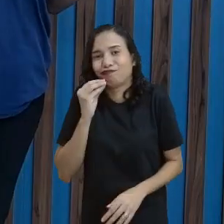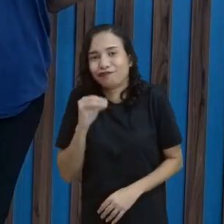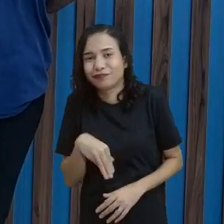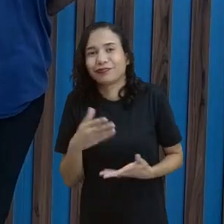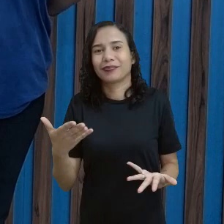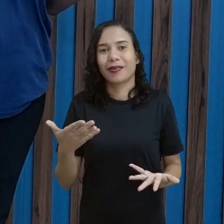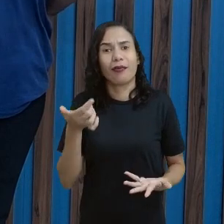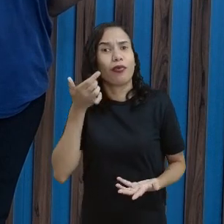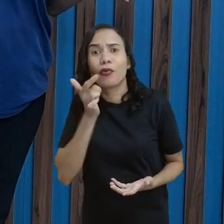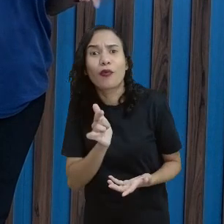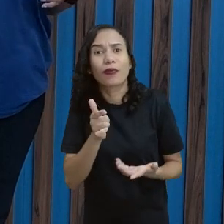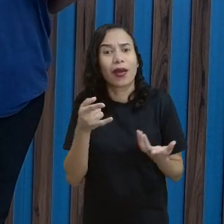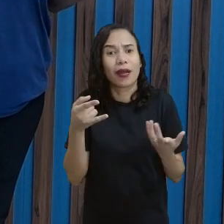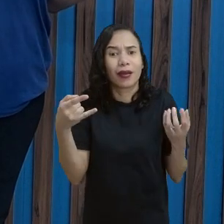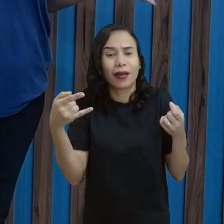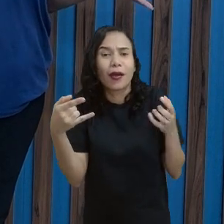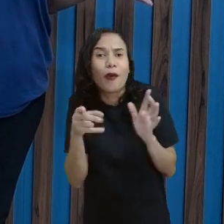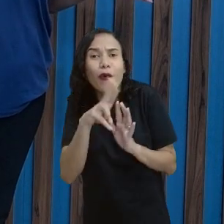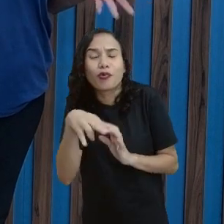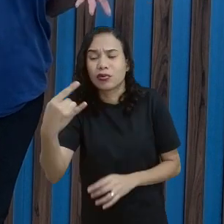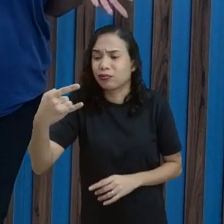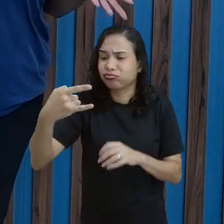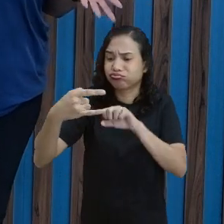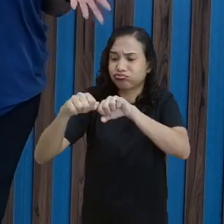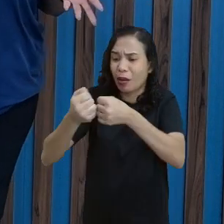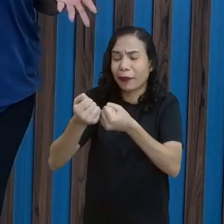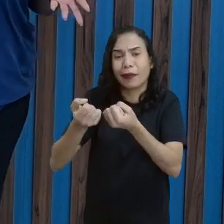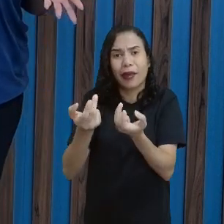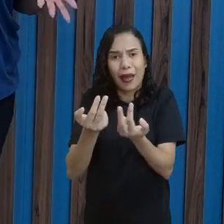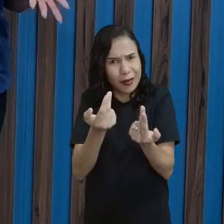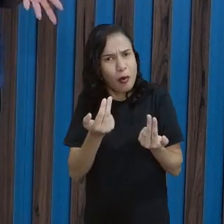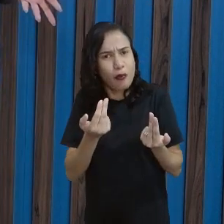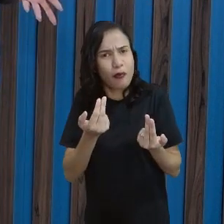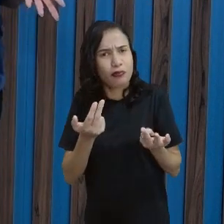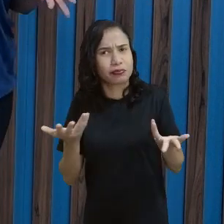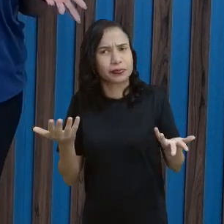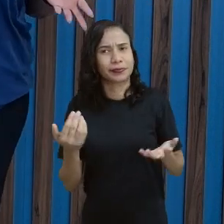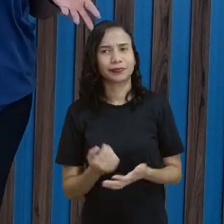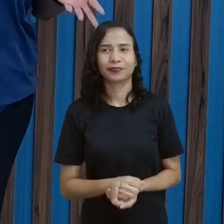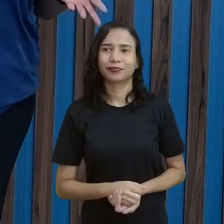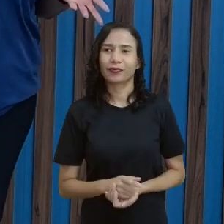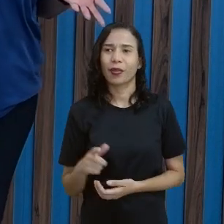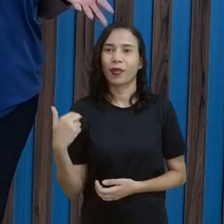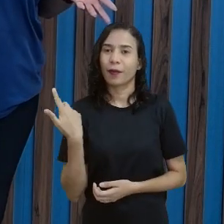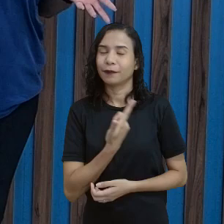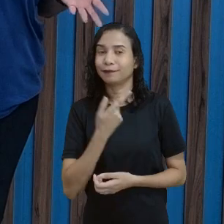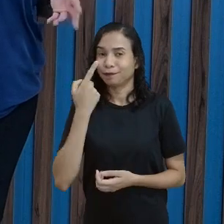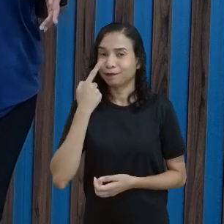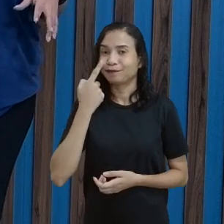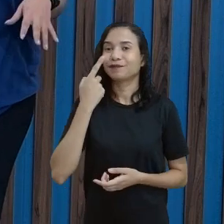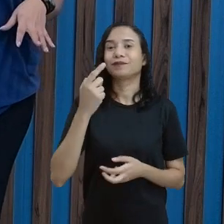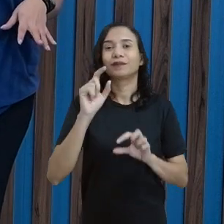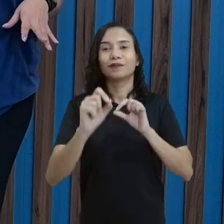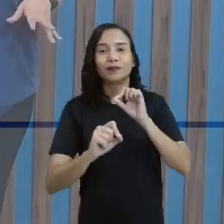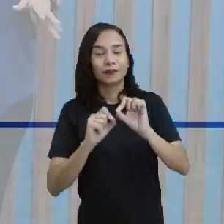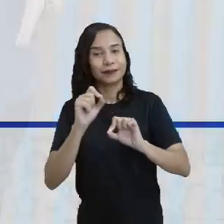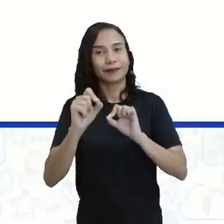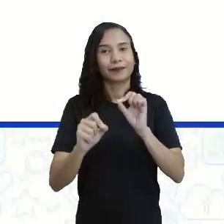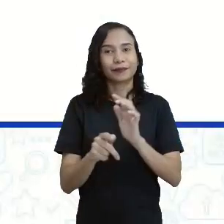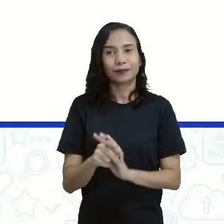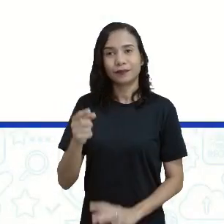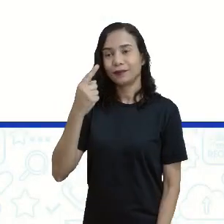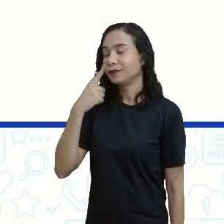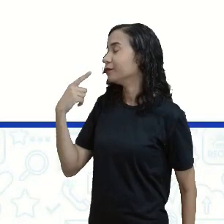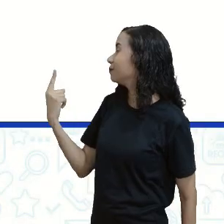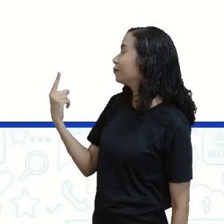gente não consegue mais, né, utilizar. Será que o ímã é do mesmo jeito? Então, a gente vai ver já já, mas veja só. Então,